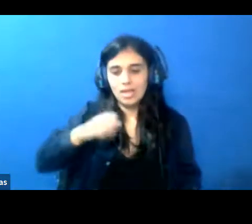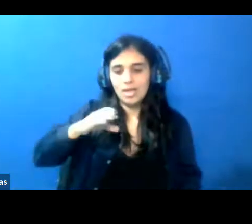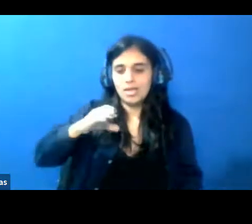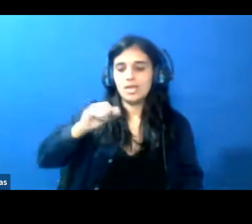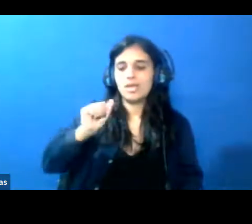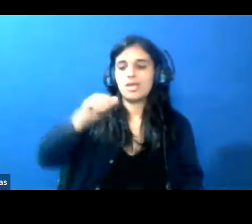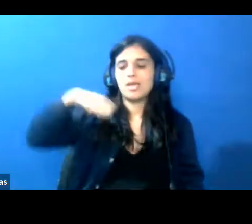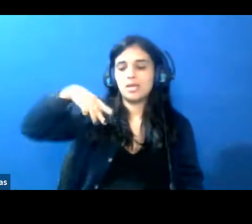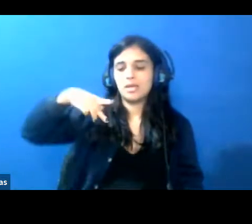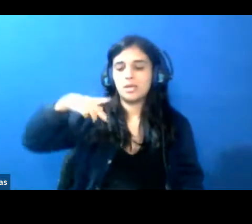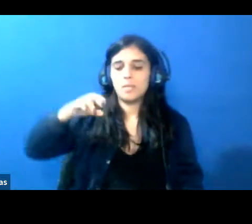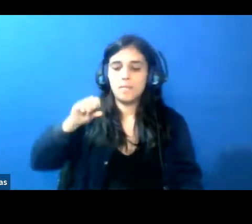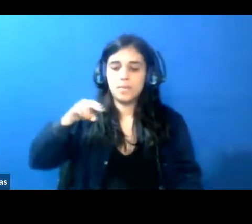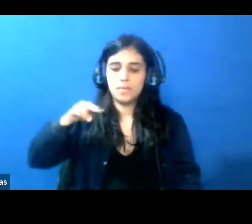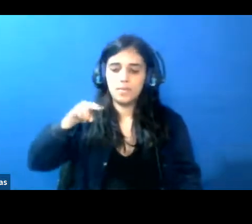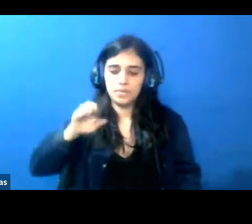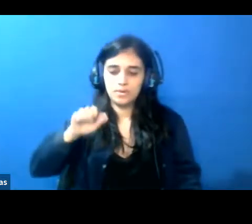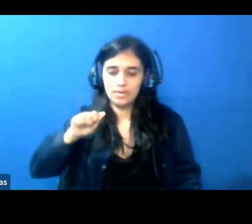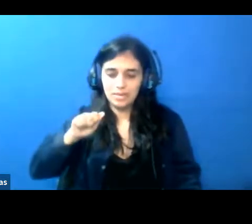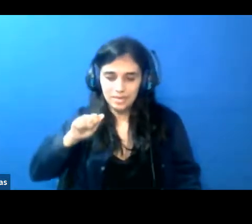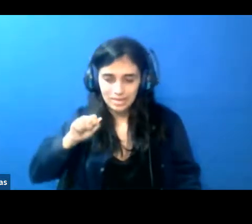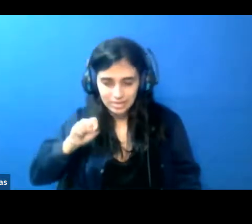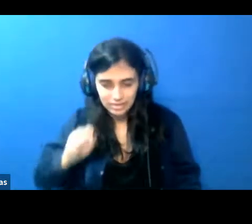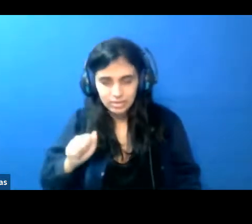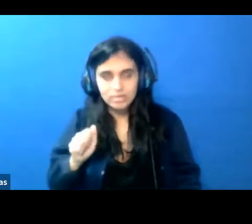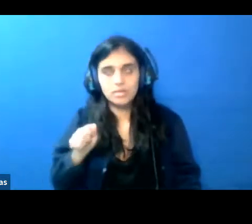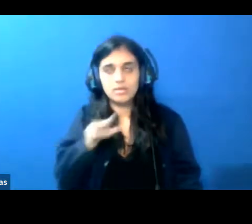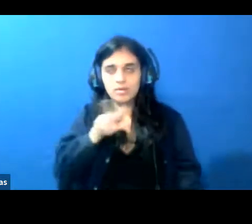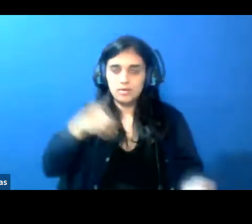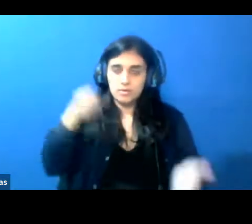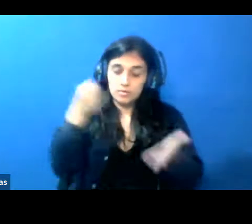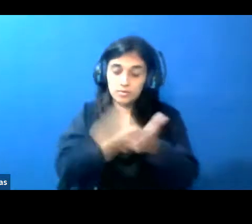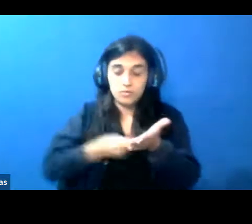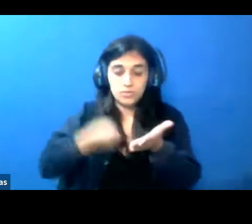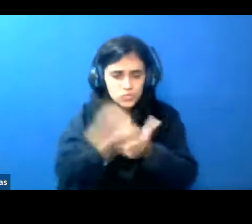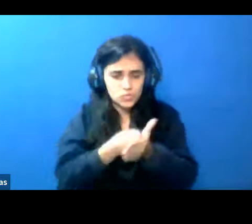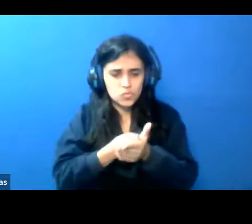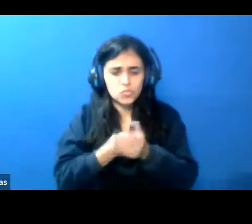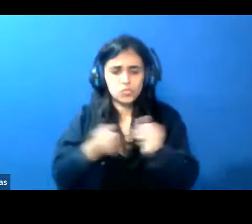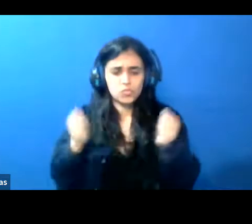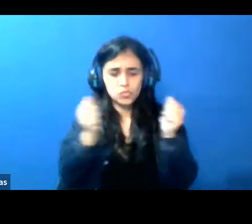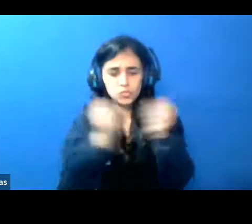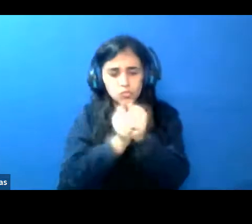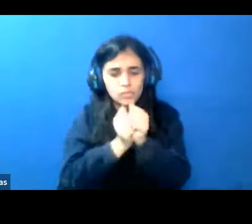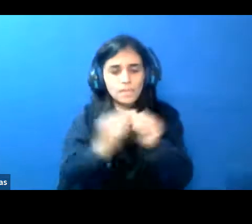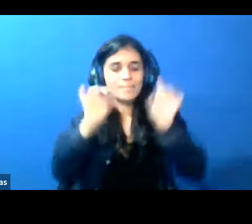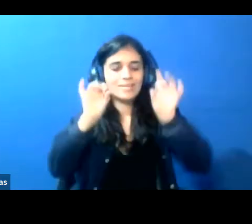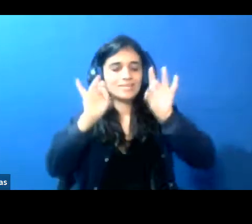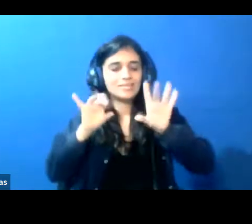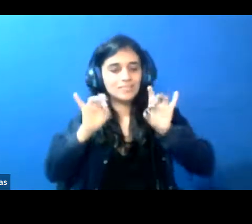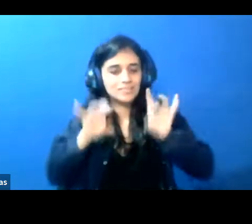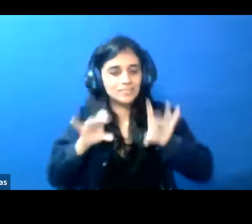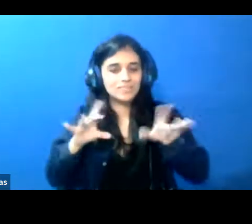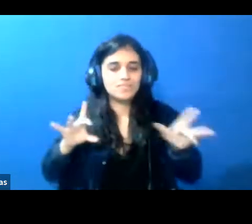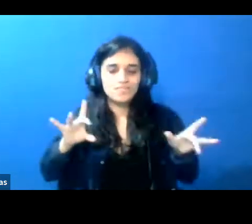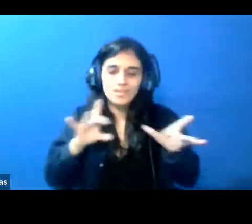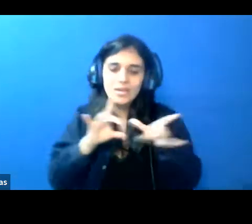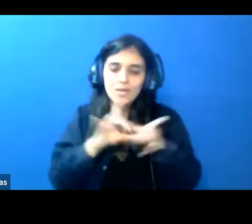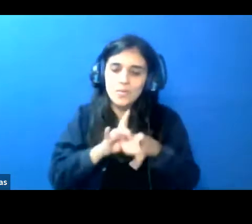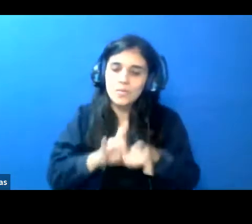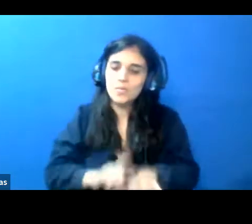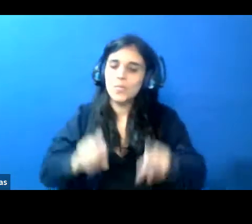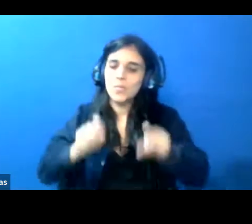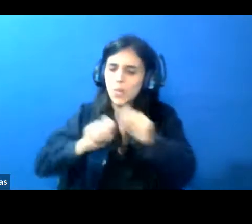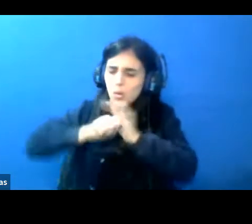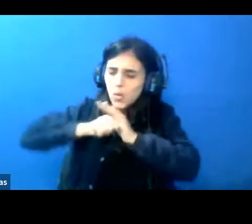e que vai enfrentar uma conjuntura específica, ligada,